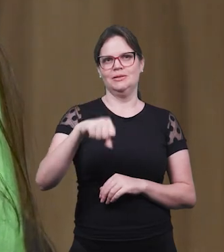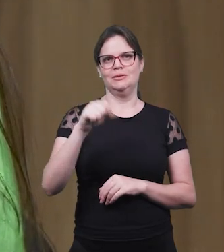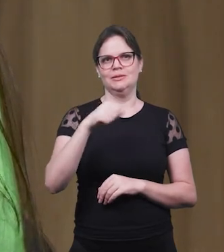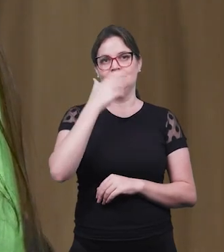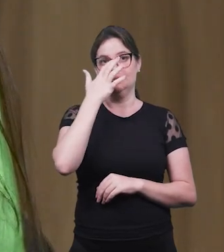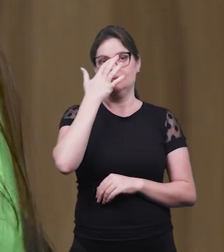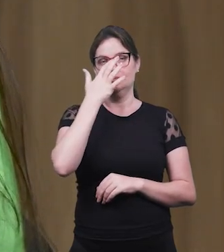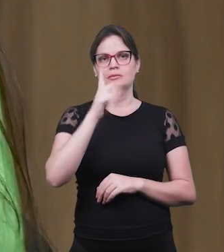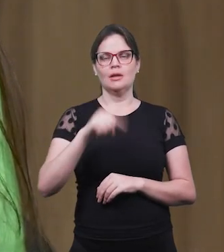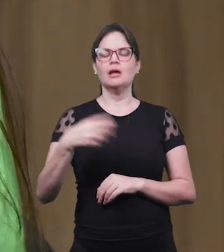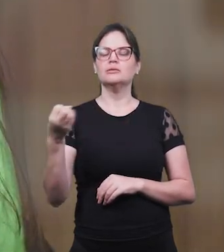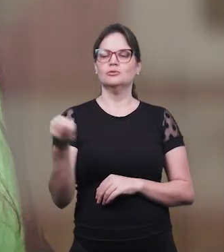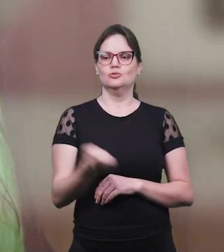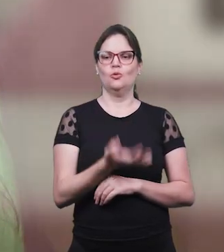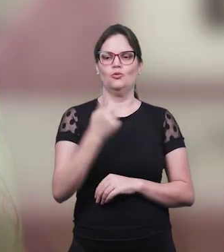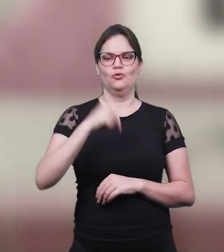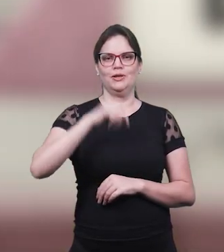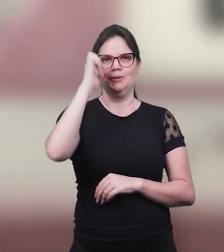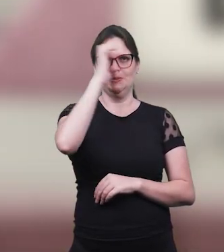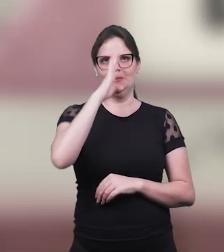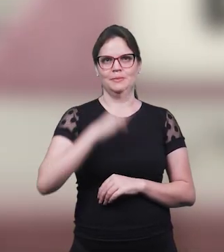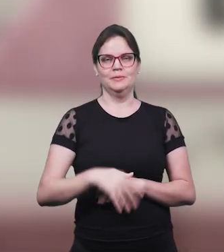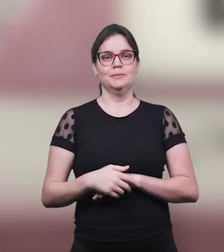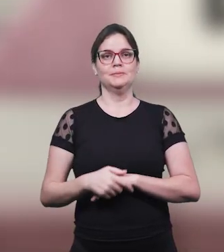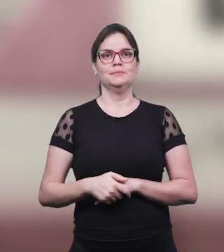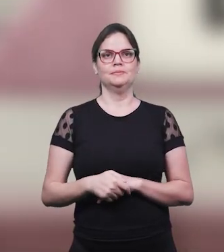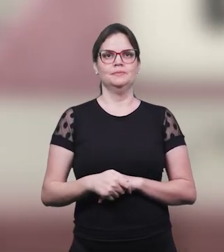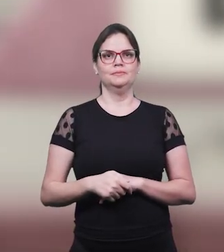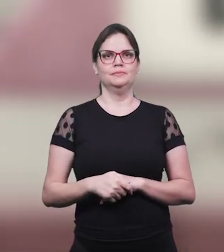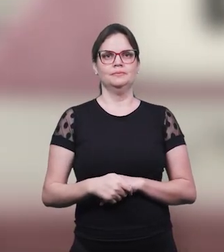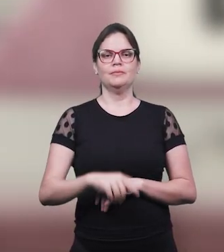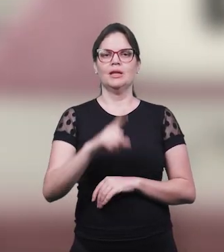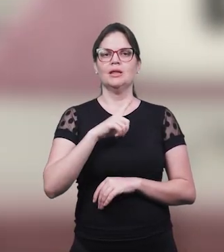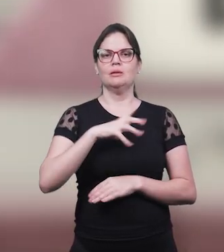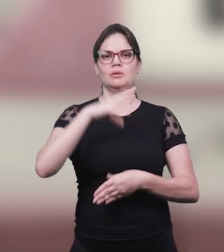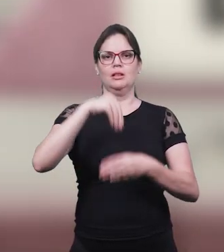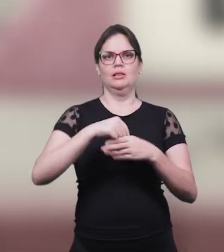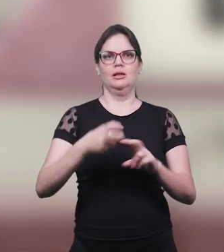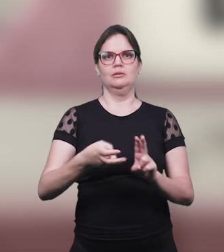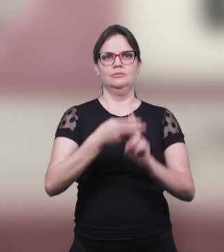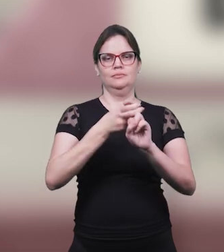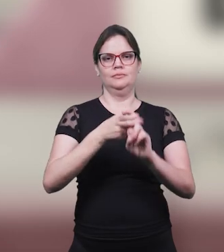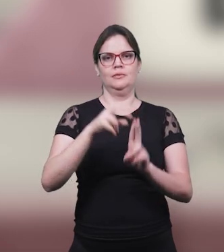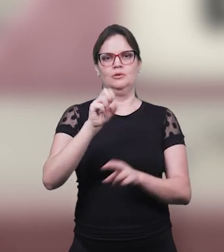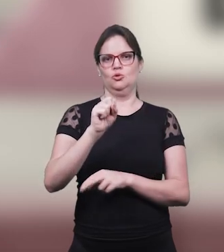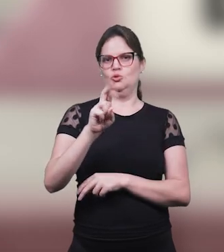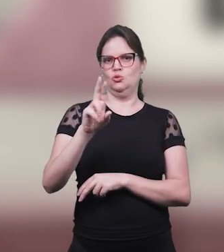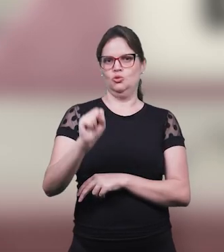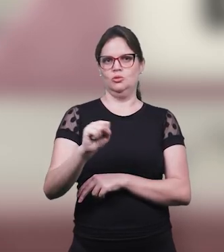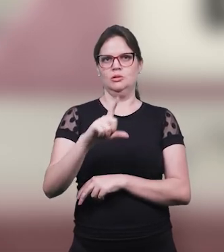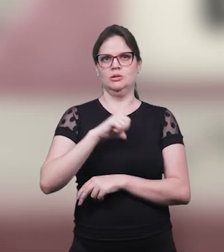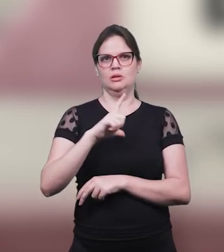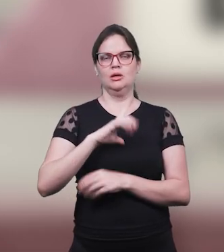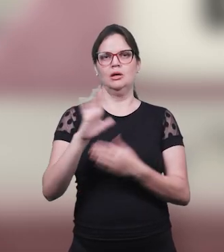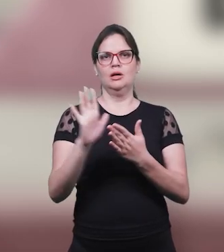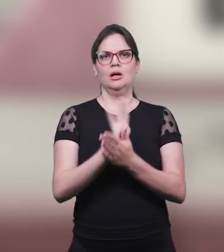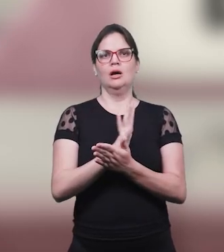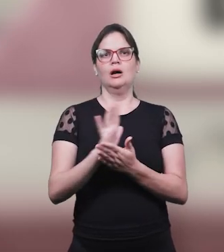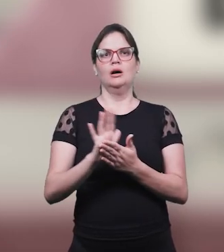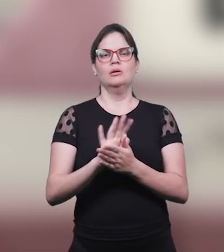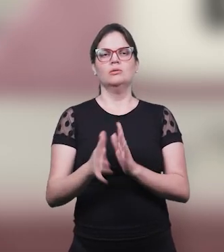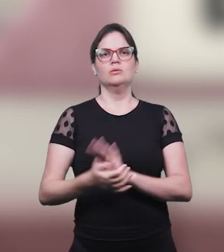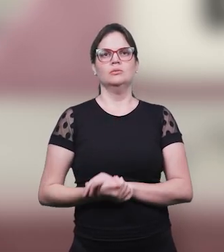É atual, né? É atual. Nós temos no SUS as PICs, que são